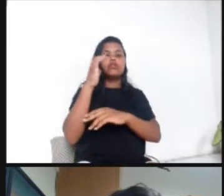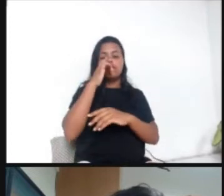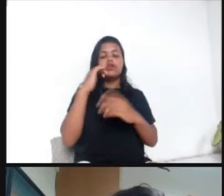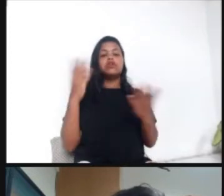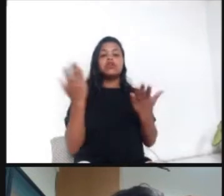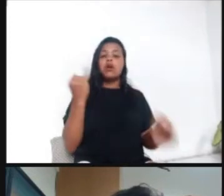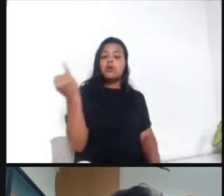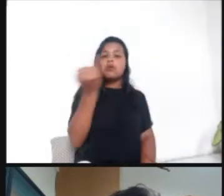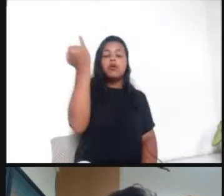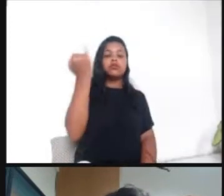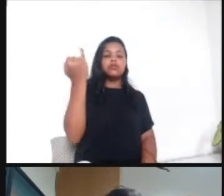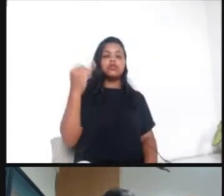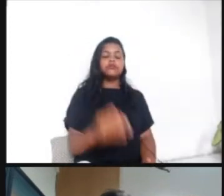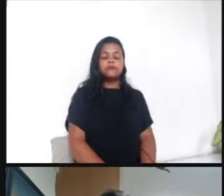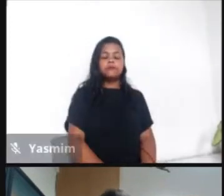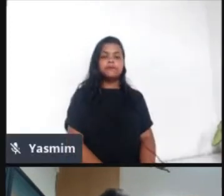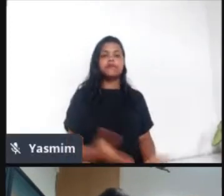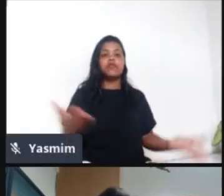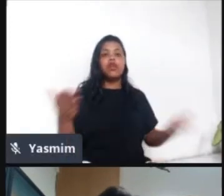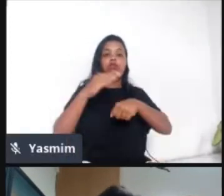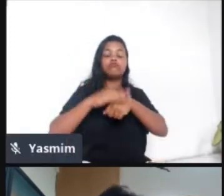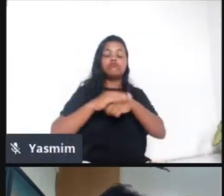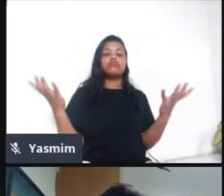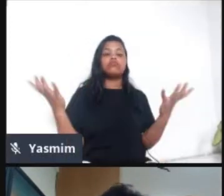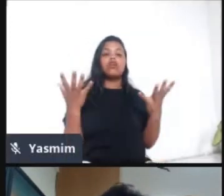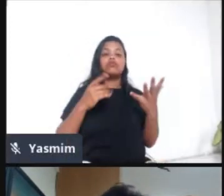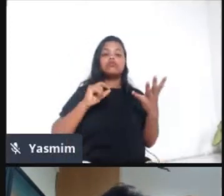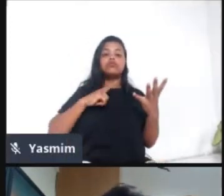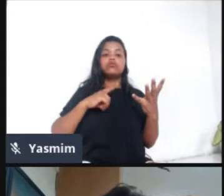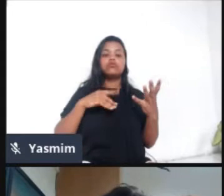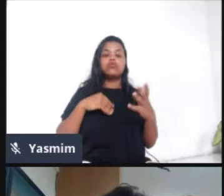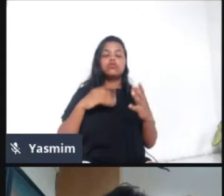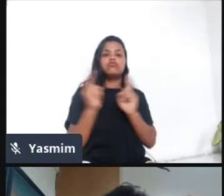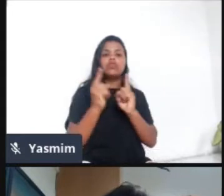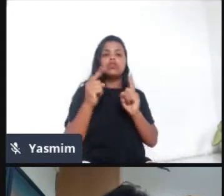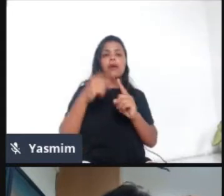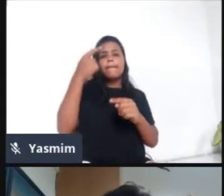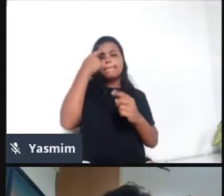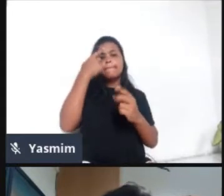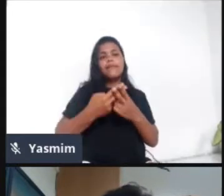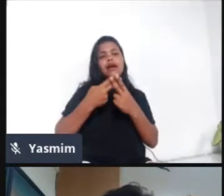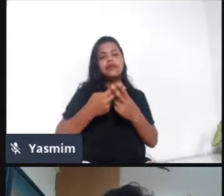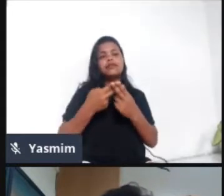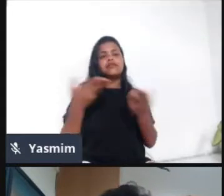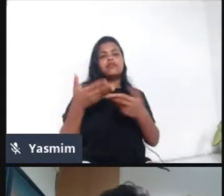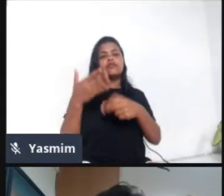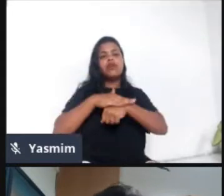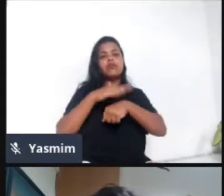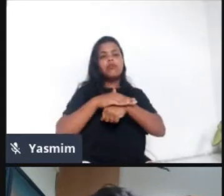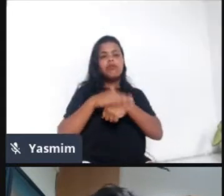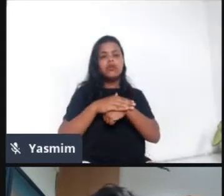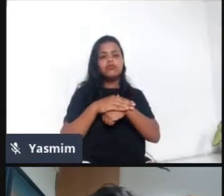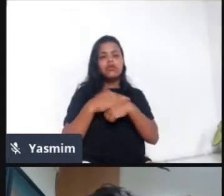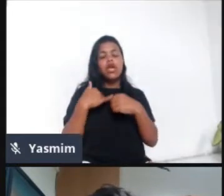cabe uma breve digressão sobre a ciência nesse momento. Eu costumo até dizer